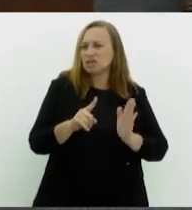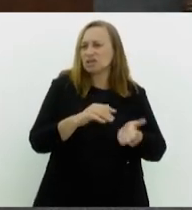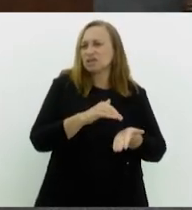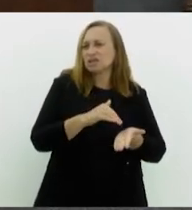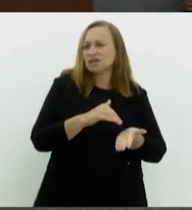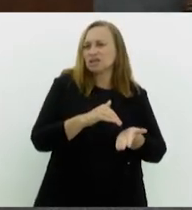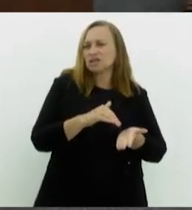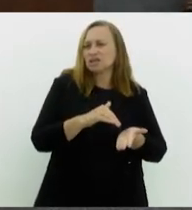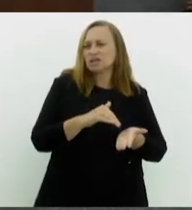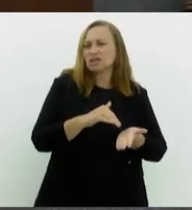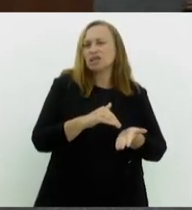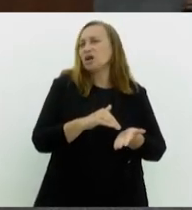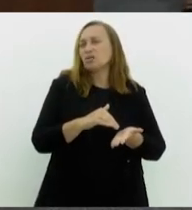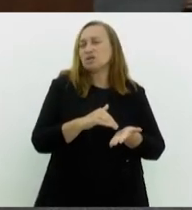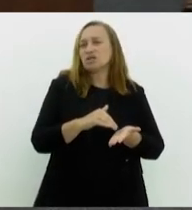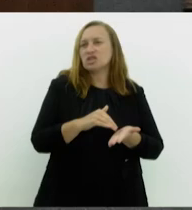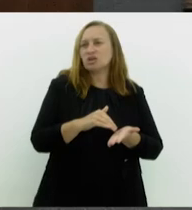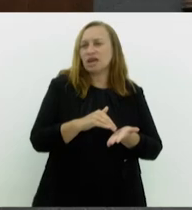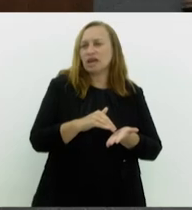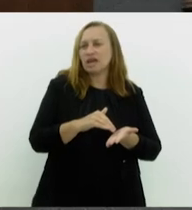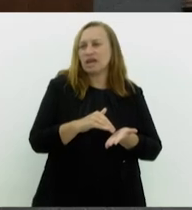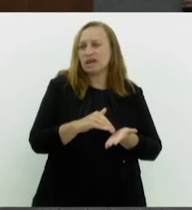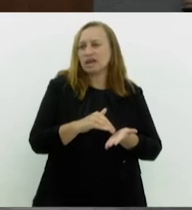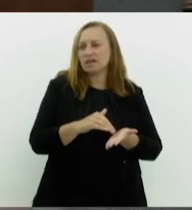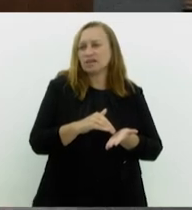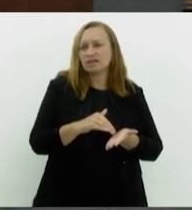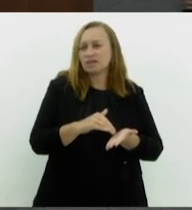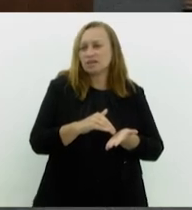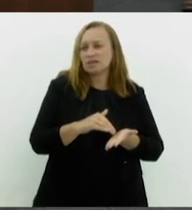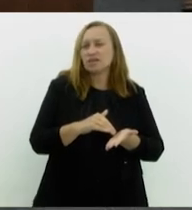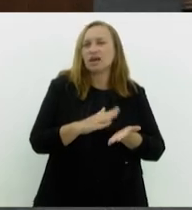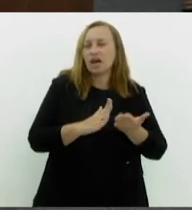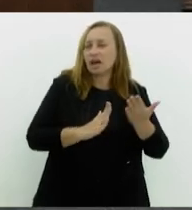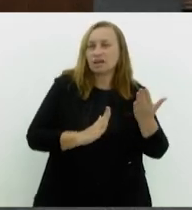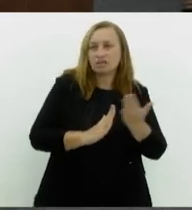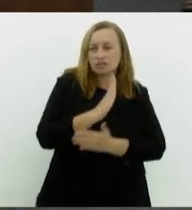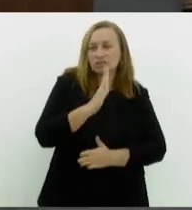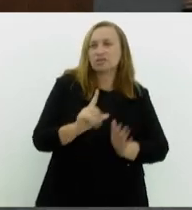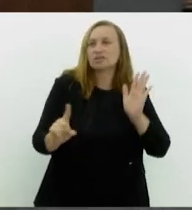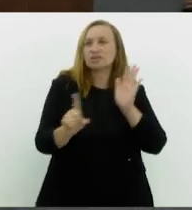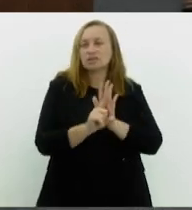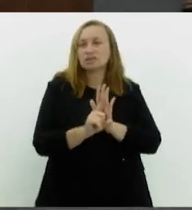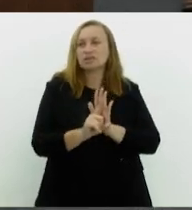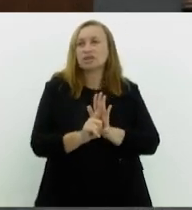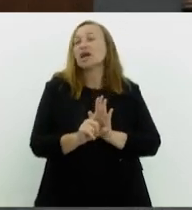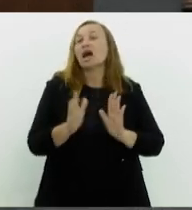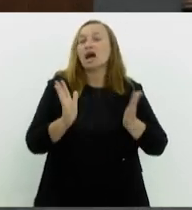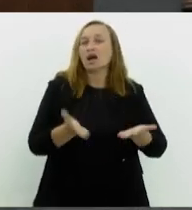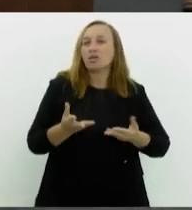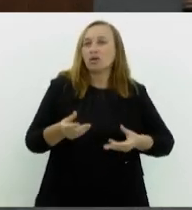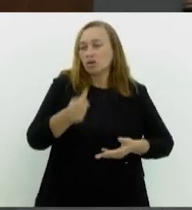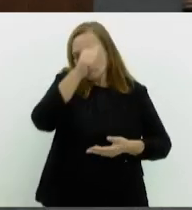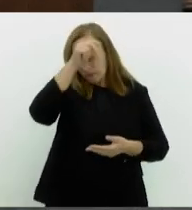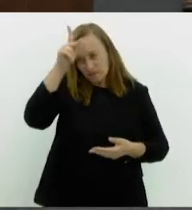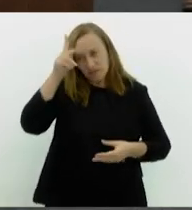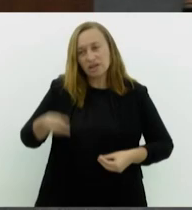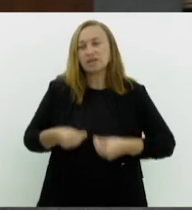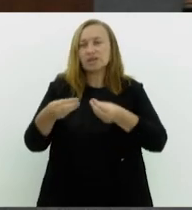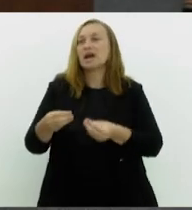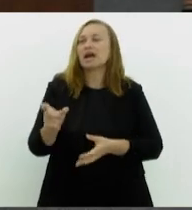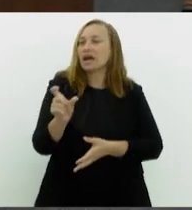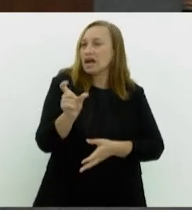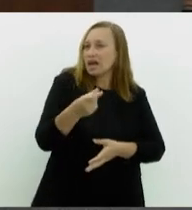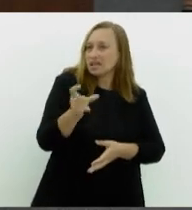lei, e ainda tem meia dúzia de gaiato, apaniguados do prefeito, vassalos do prefeito Eduardo Paes,